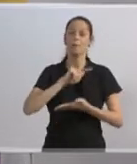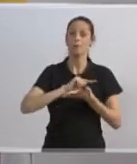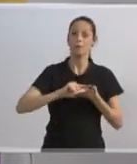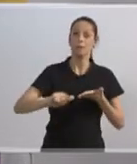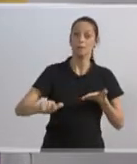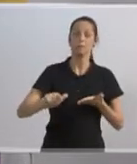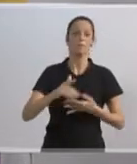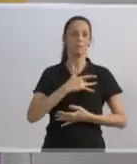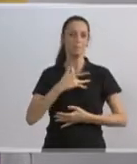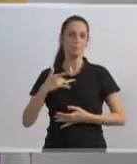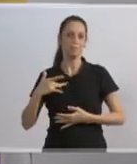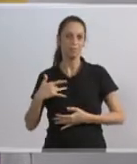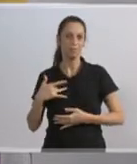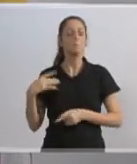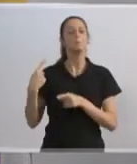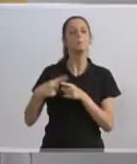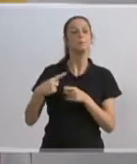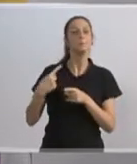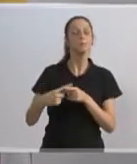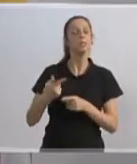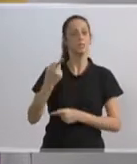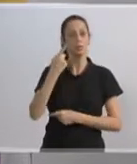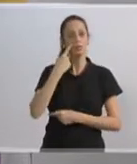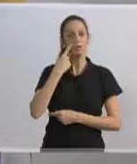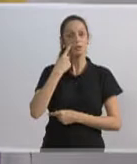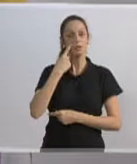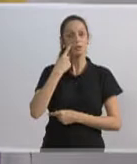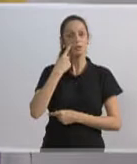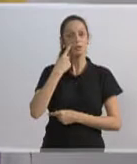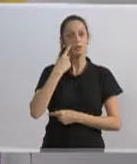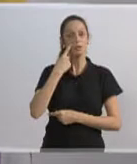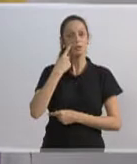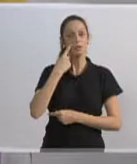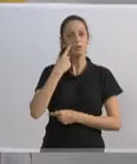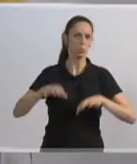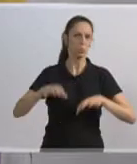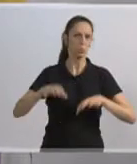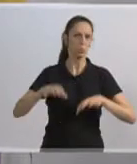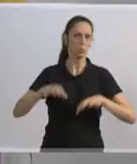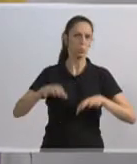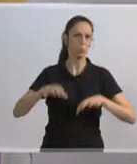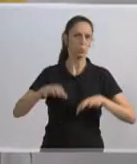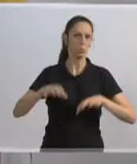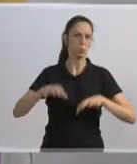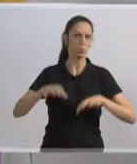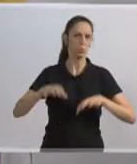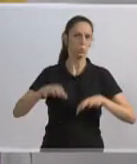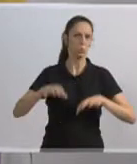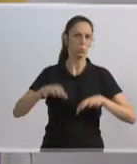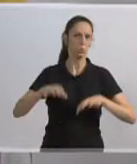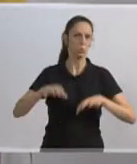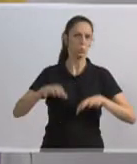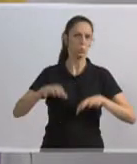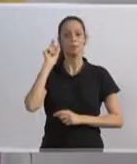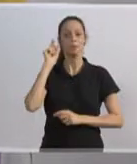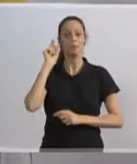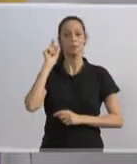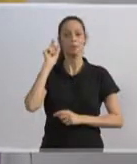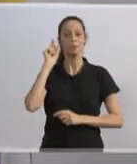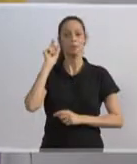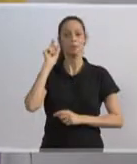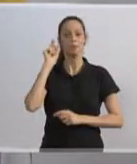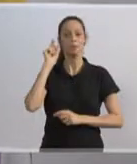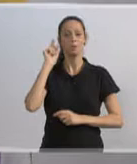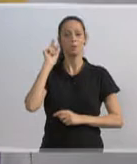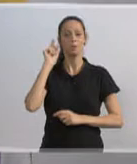torradas e chorar vitor vogas e criaremos desing e claro também temos nesta